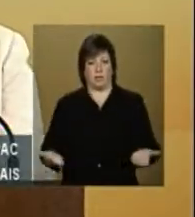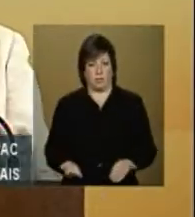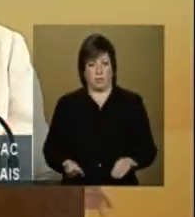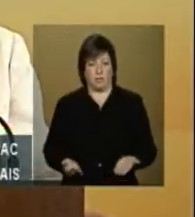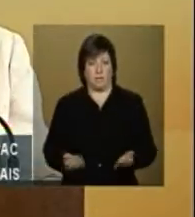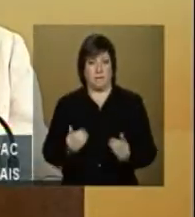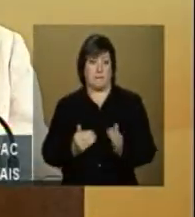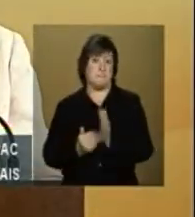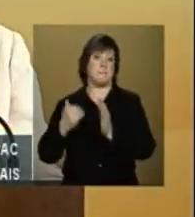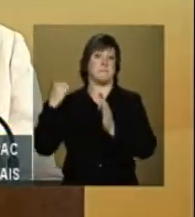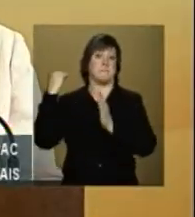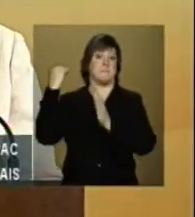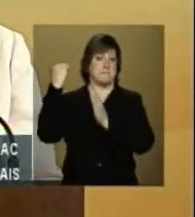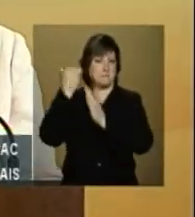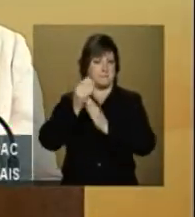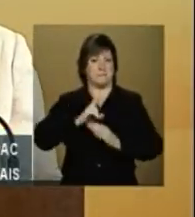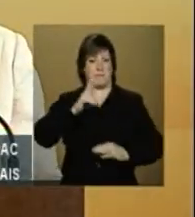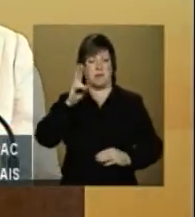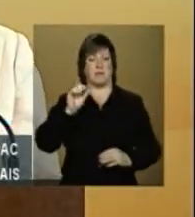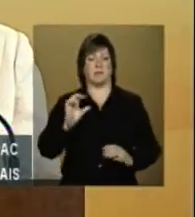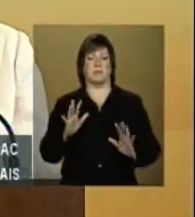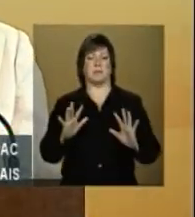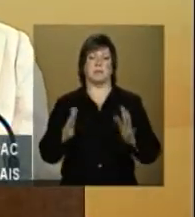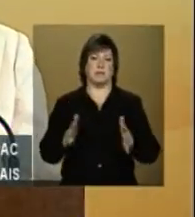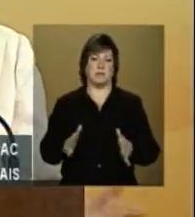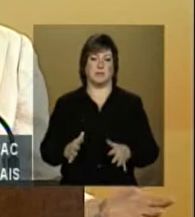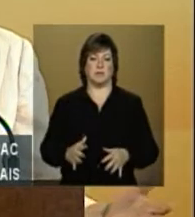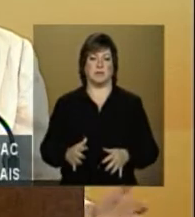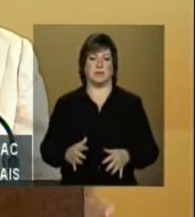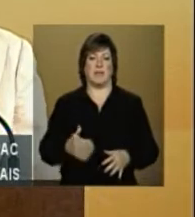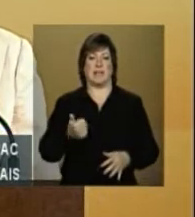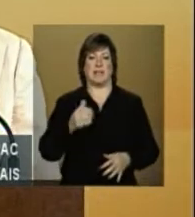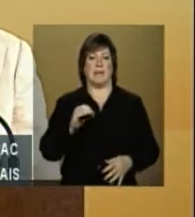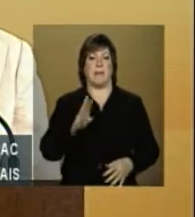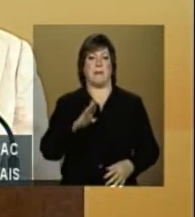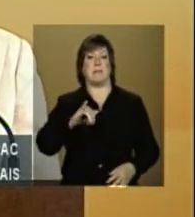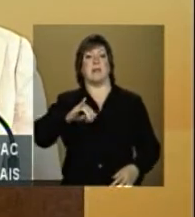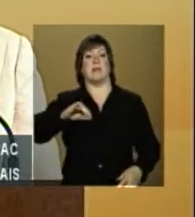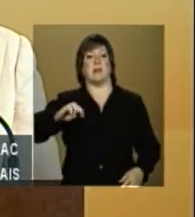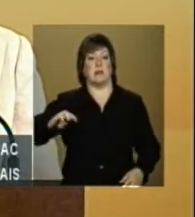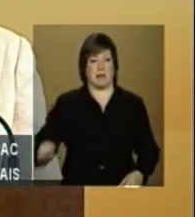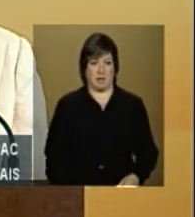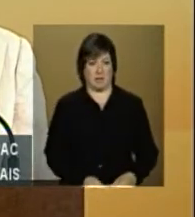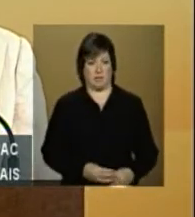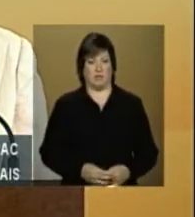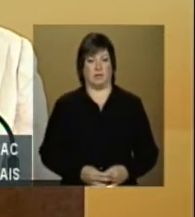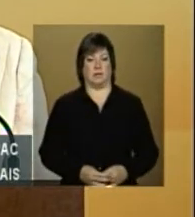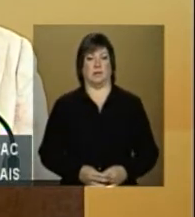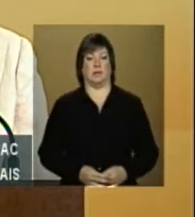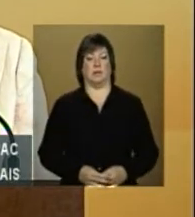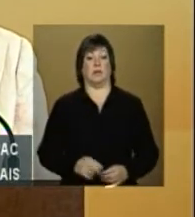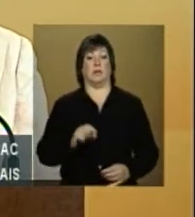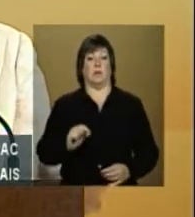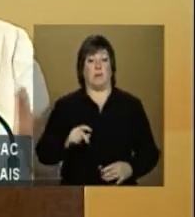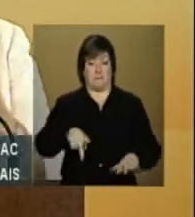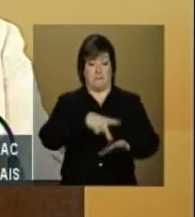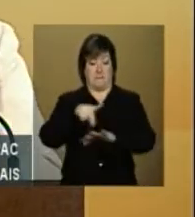ainda maior, em torno de 10 bilhões. Os países da